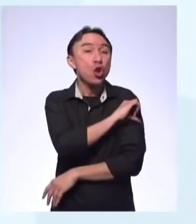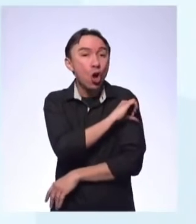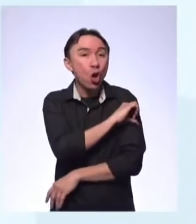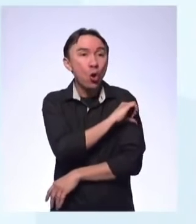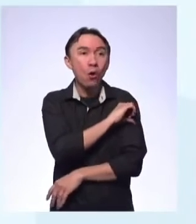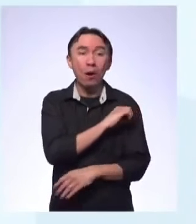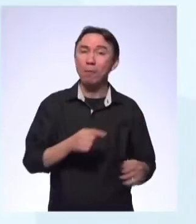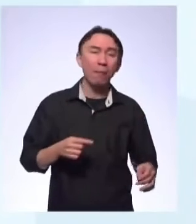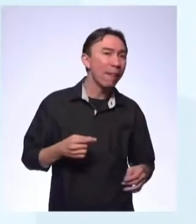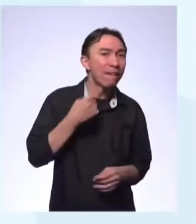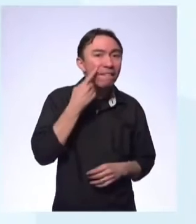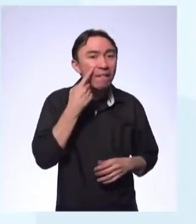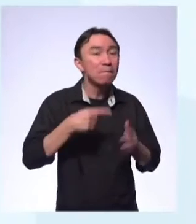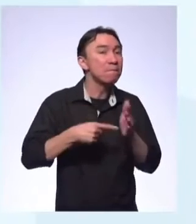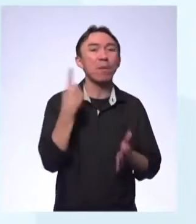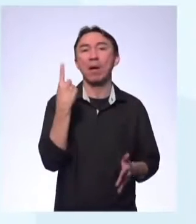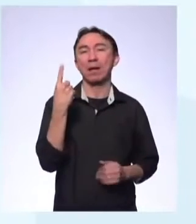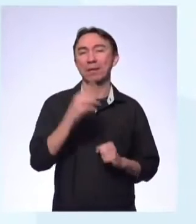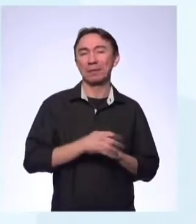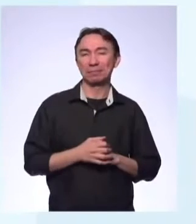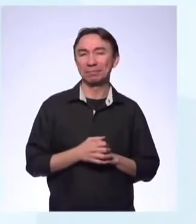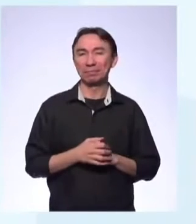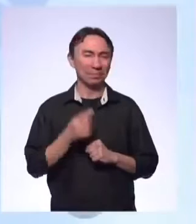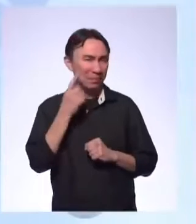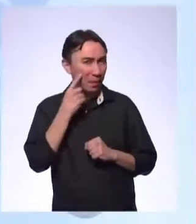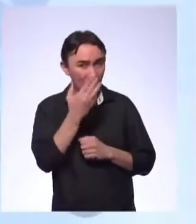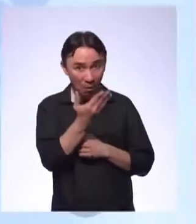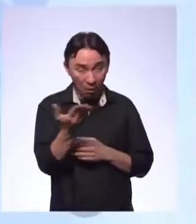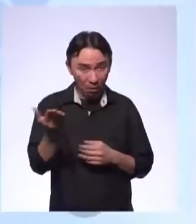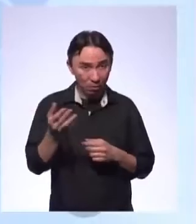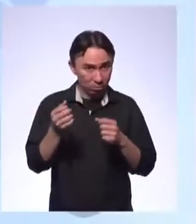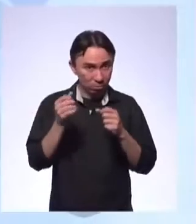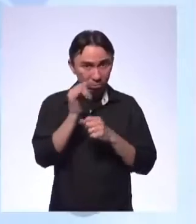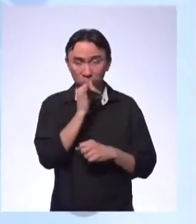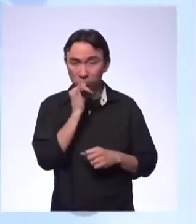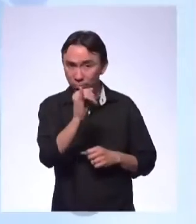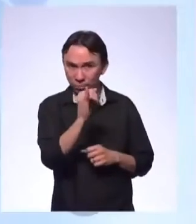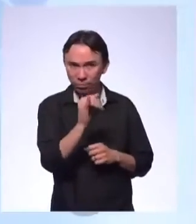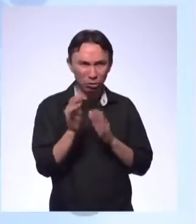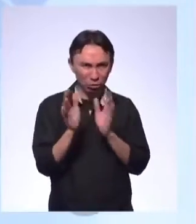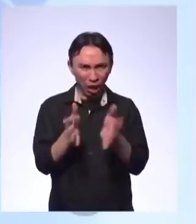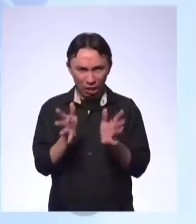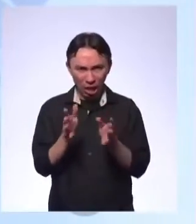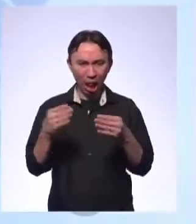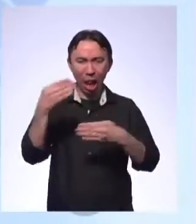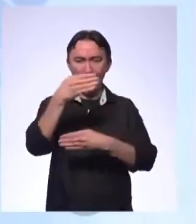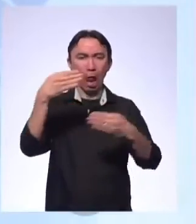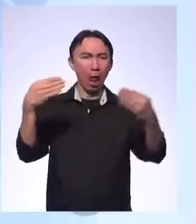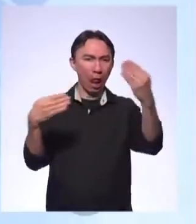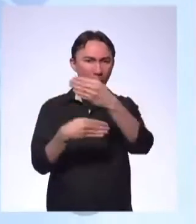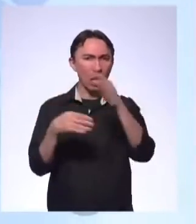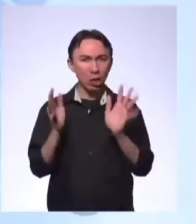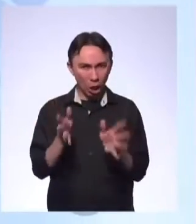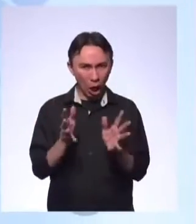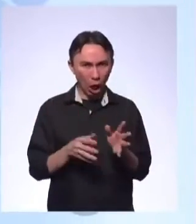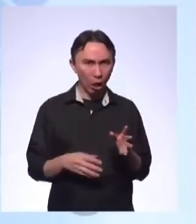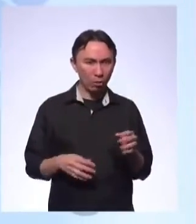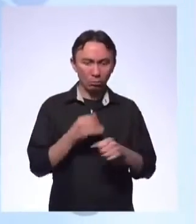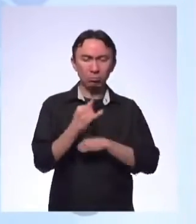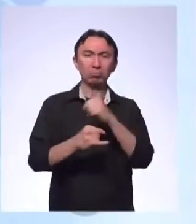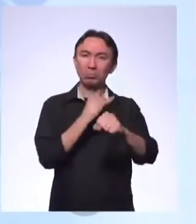tanto olha galerinha aí eu já até falar para vocês vocês slide já estiverem lá no repositório